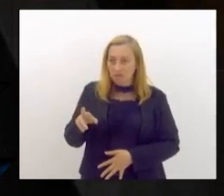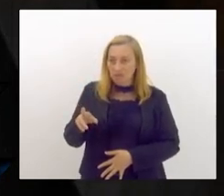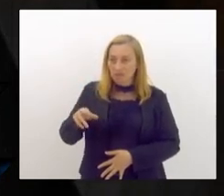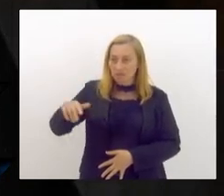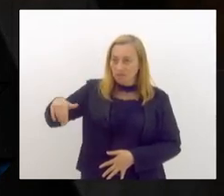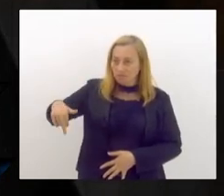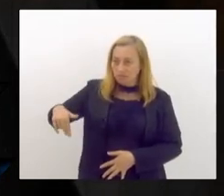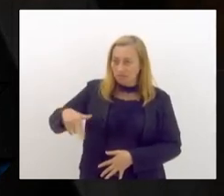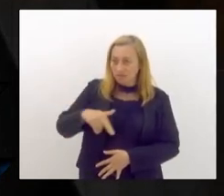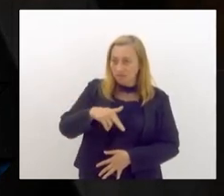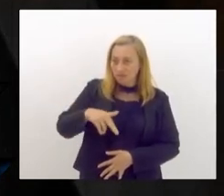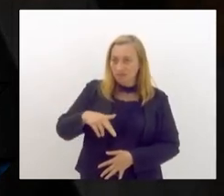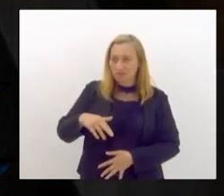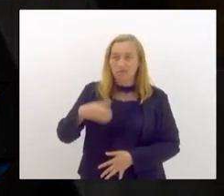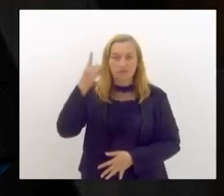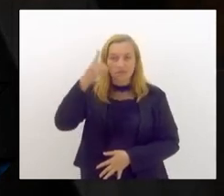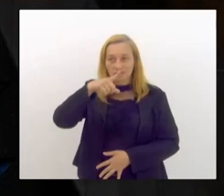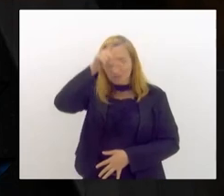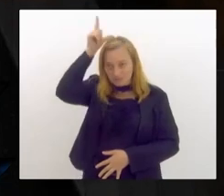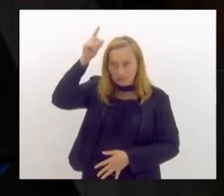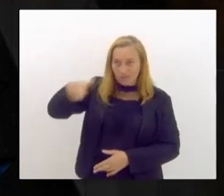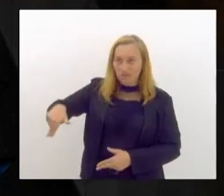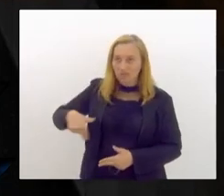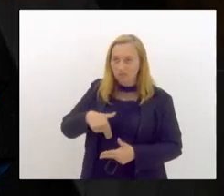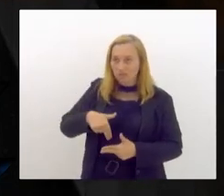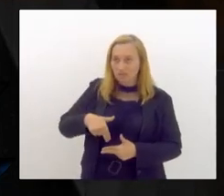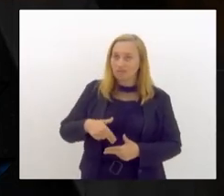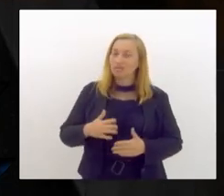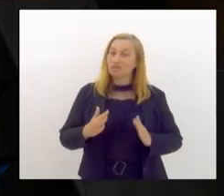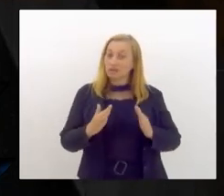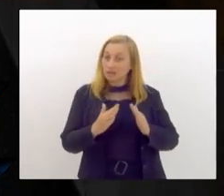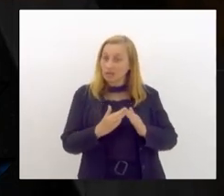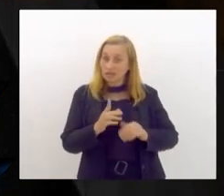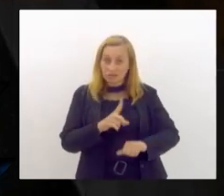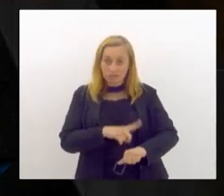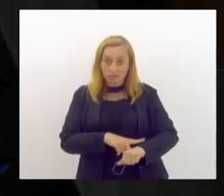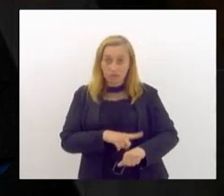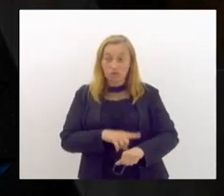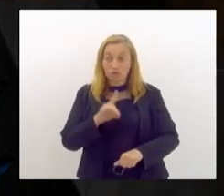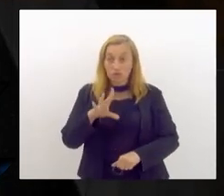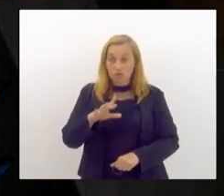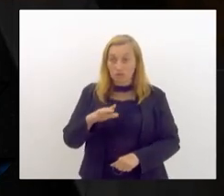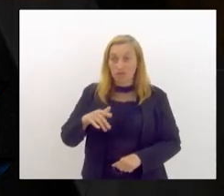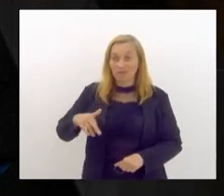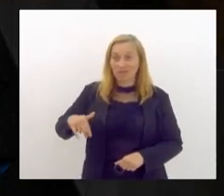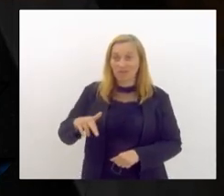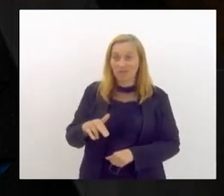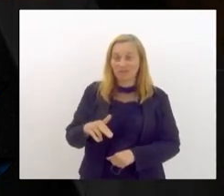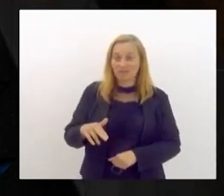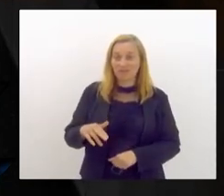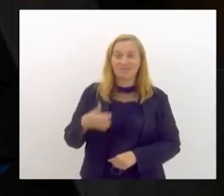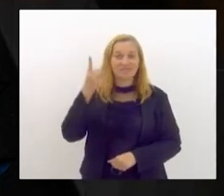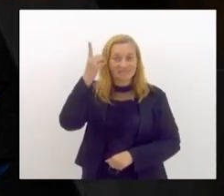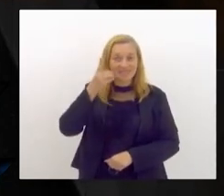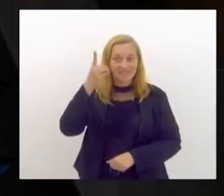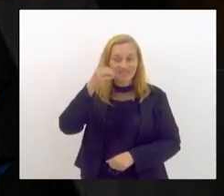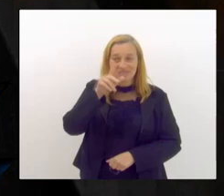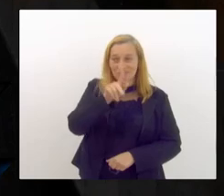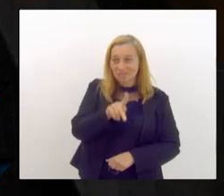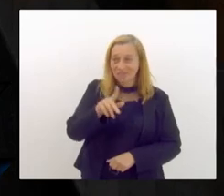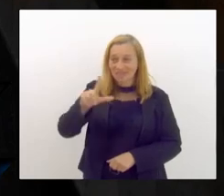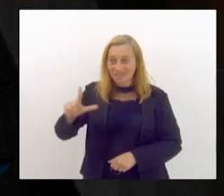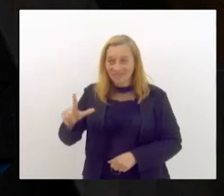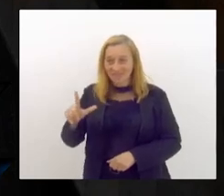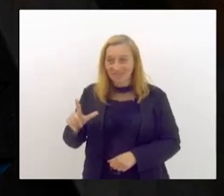sobe. Nesse momento, nessa casa, só sobem os deputados do PL e